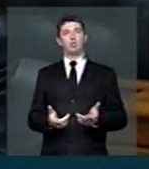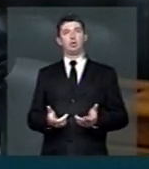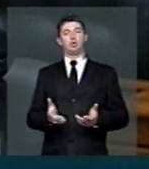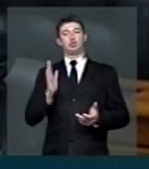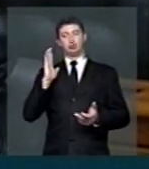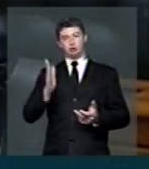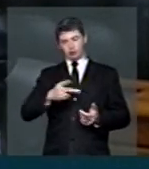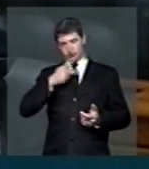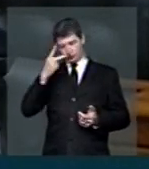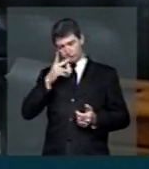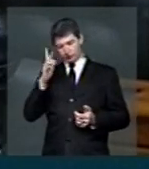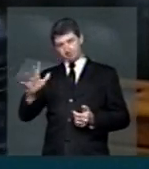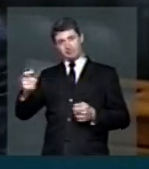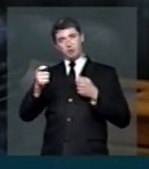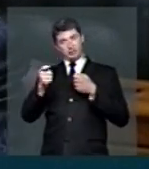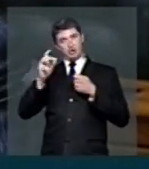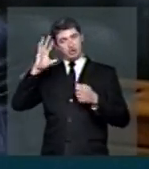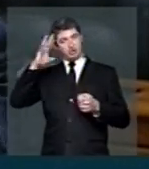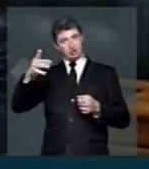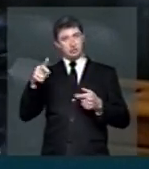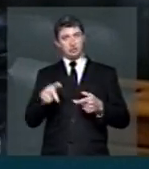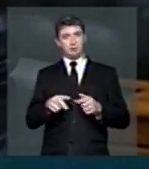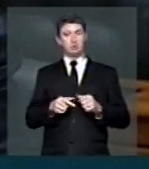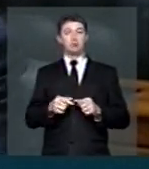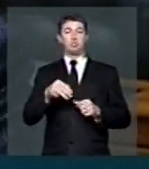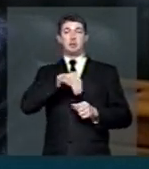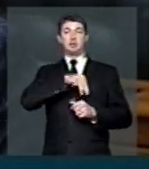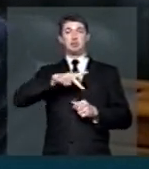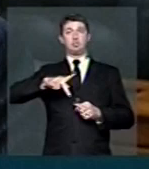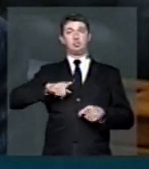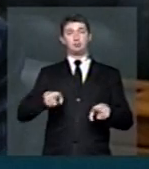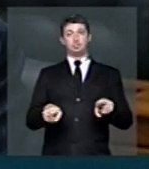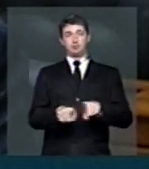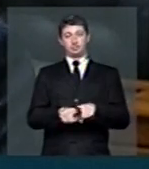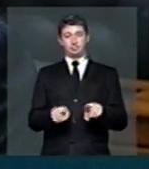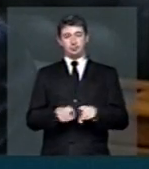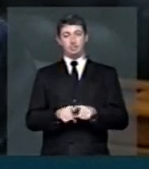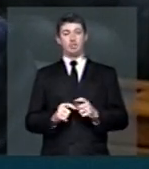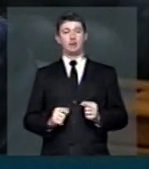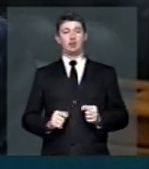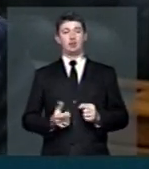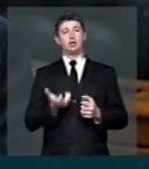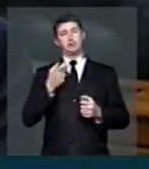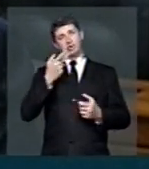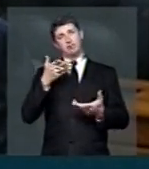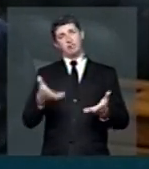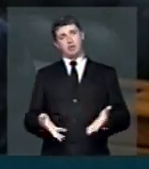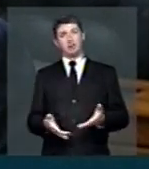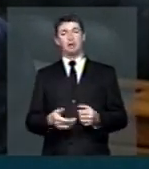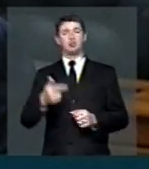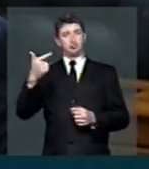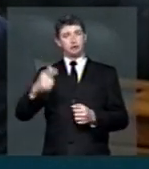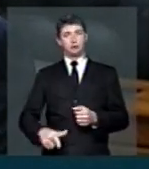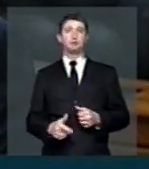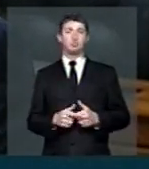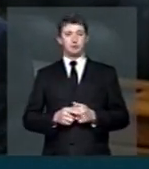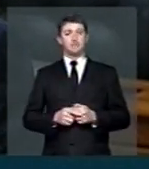já falaram que estão tomando todas as providências, o Ministério Público também, e nós queremos registrar, mais uma